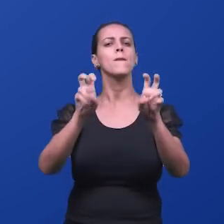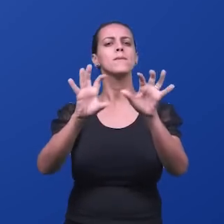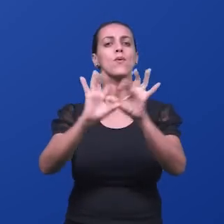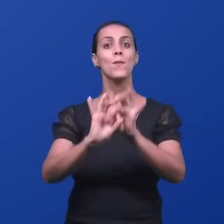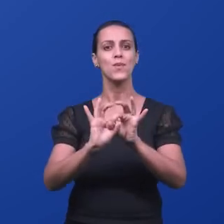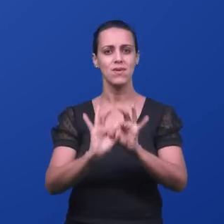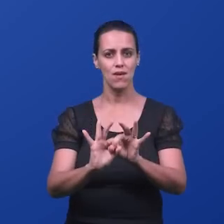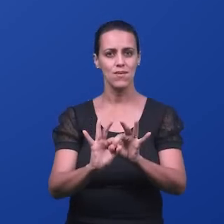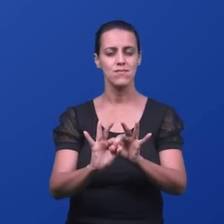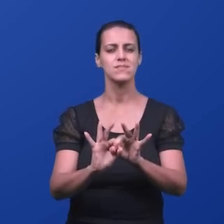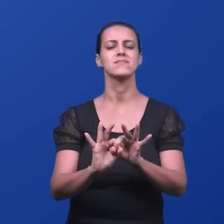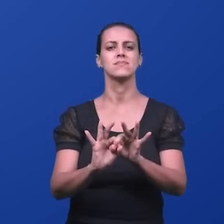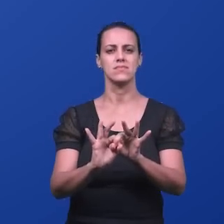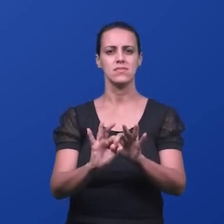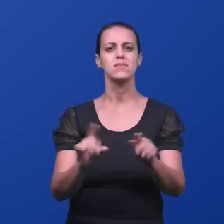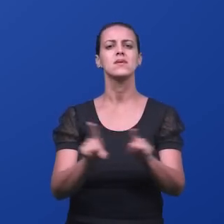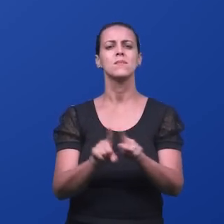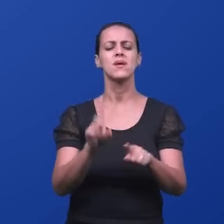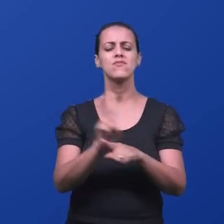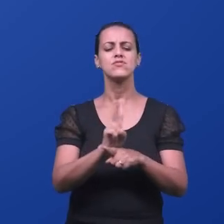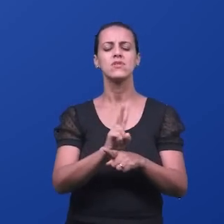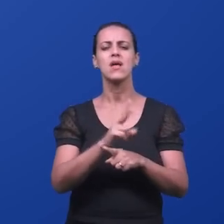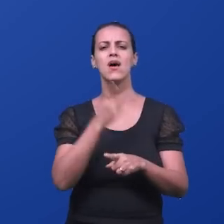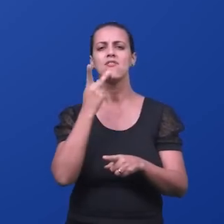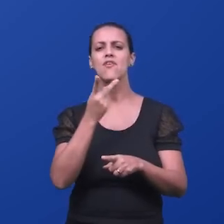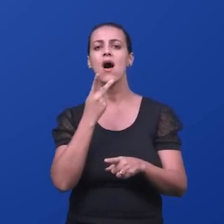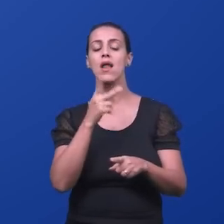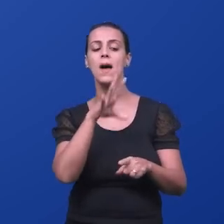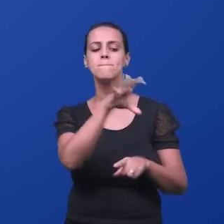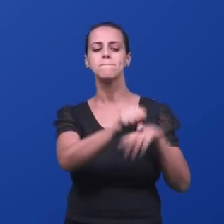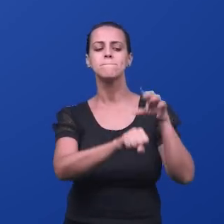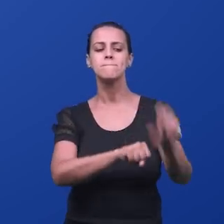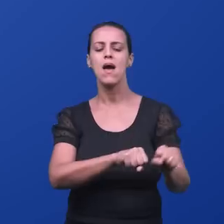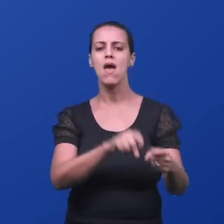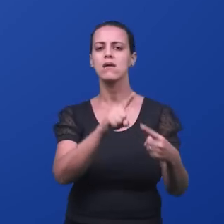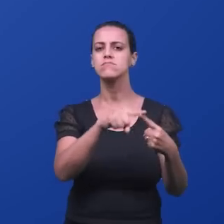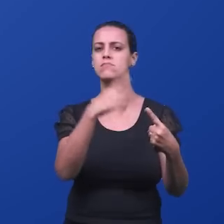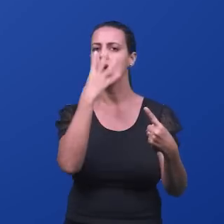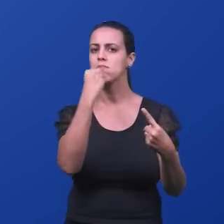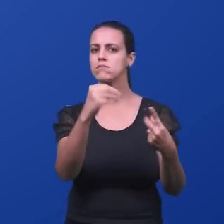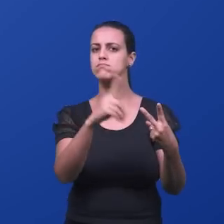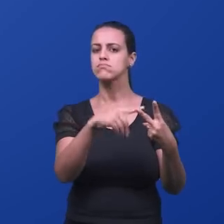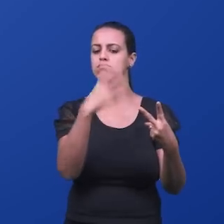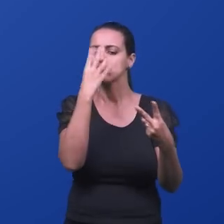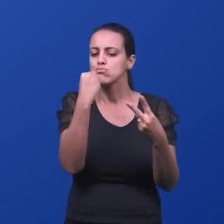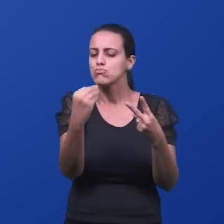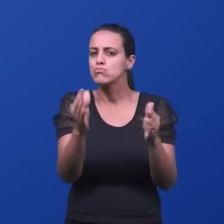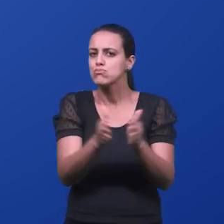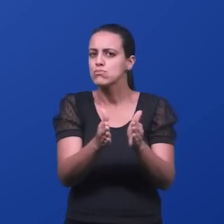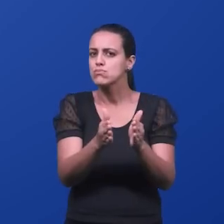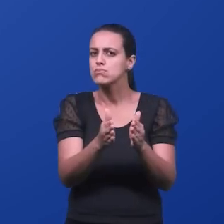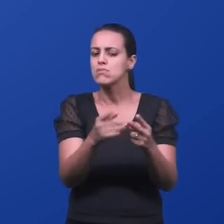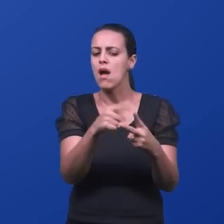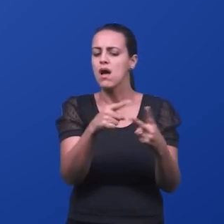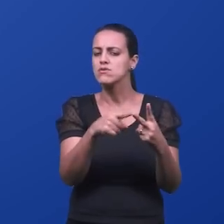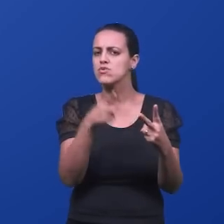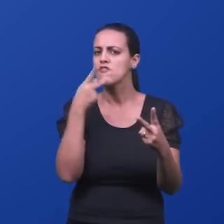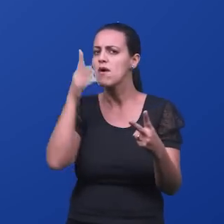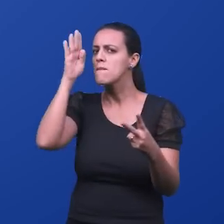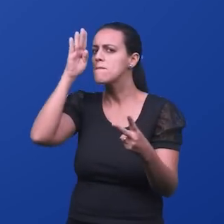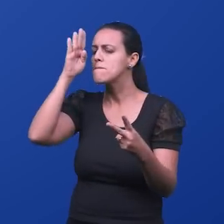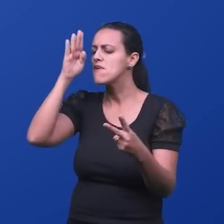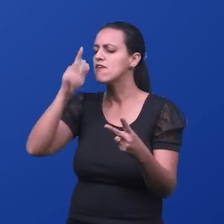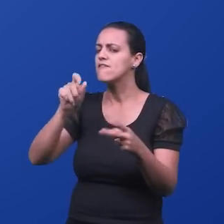a vigilância quando fala: apanhai as raposas e rapozinhas, que fazem mal às vinhas.